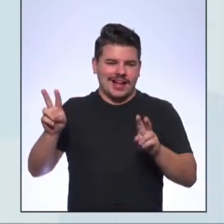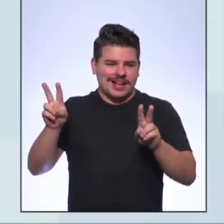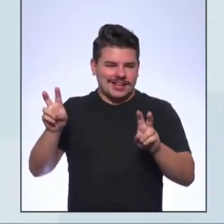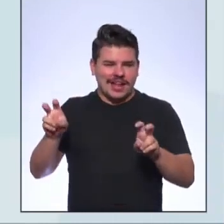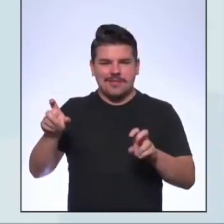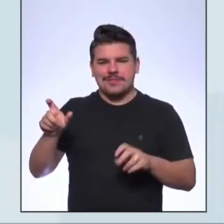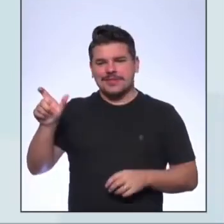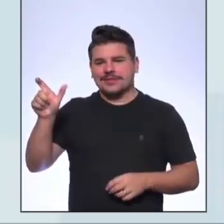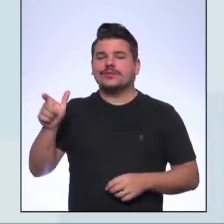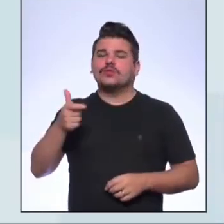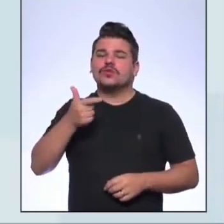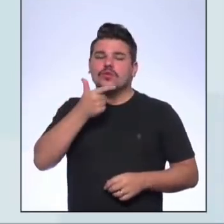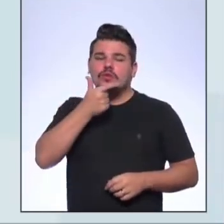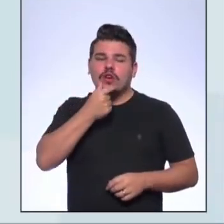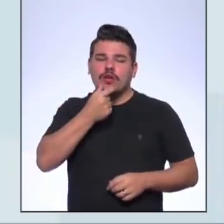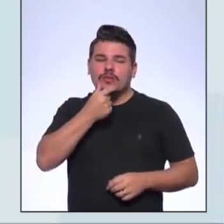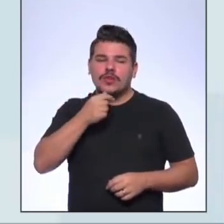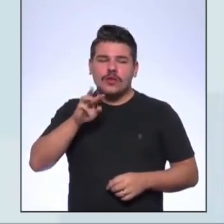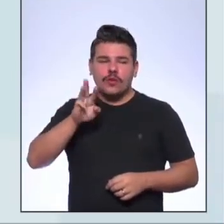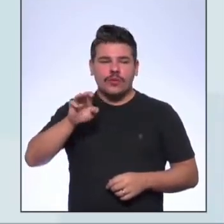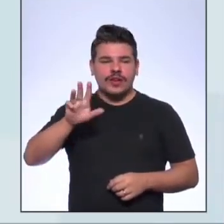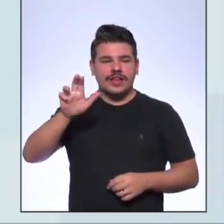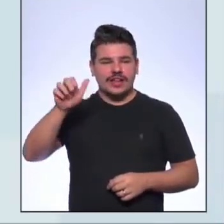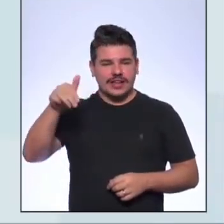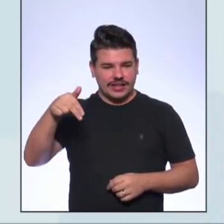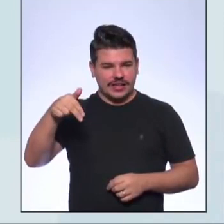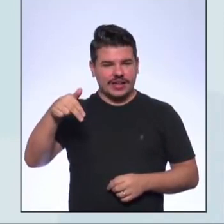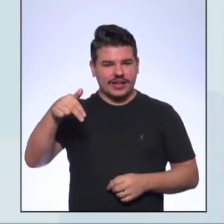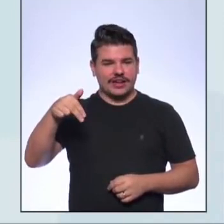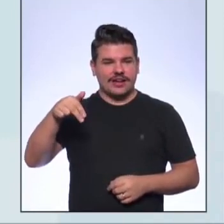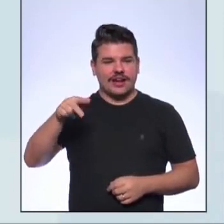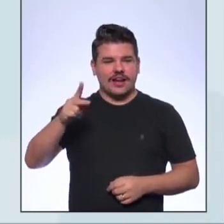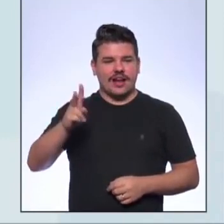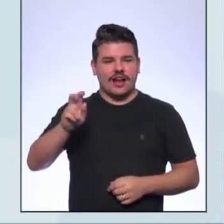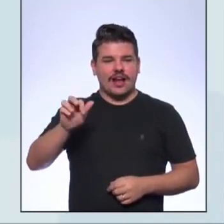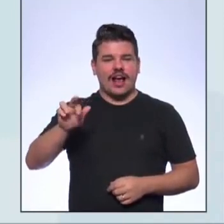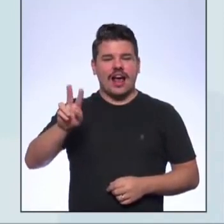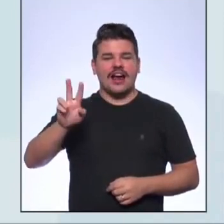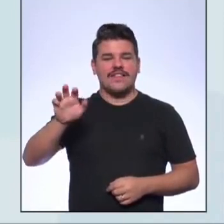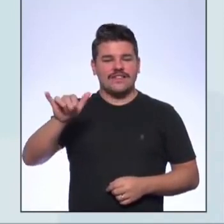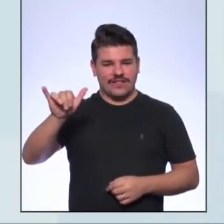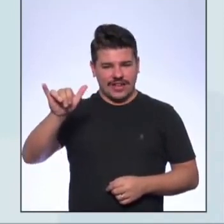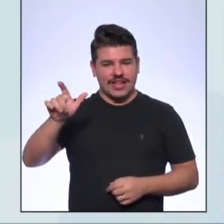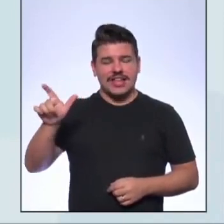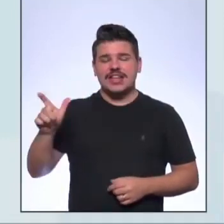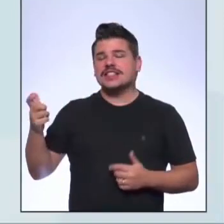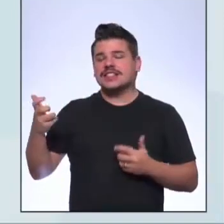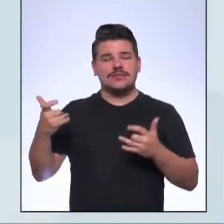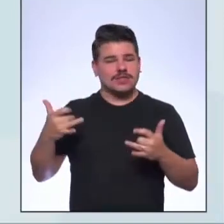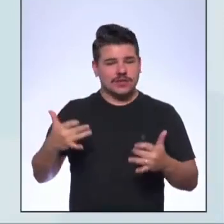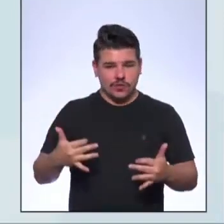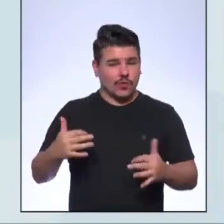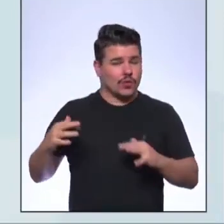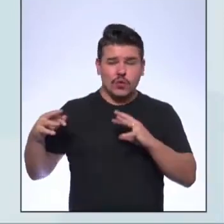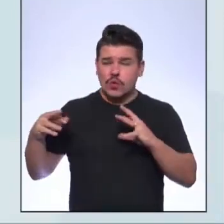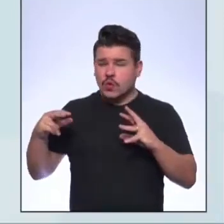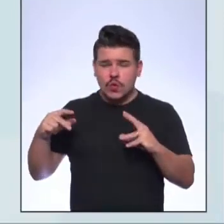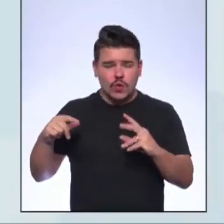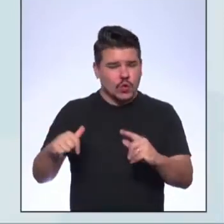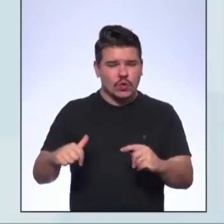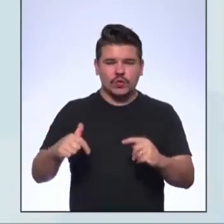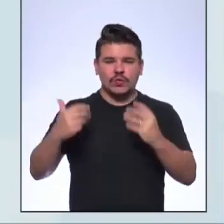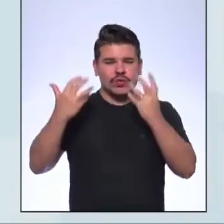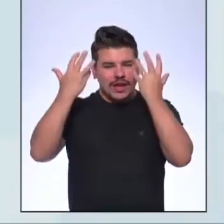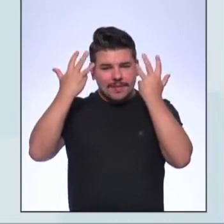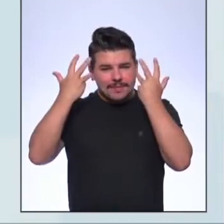médico aí, o William Harvey, ele disse o seguinte, que todo ser vivo, né, todo animal, ele só surgia a